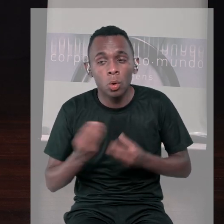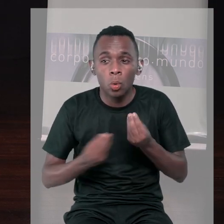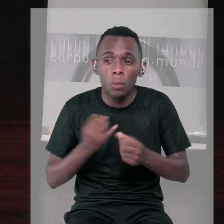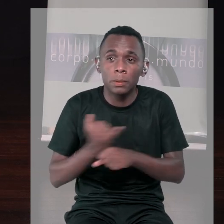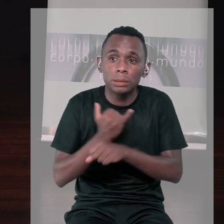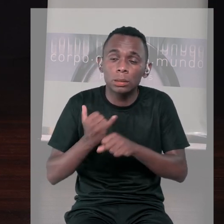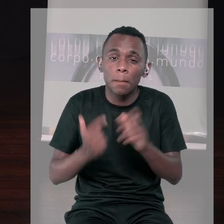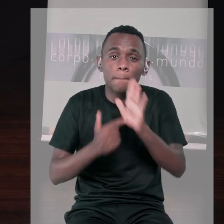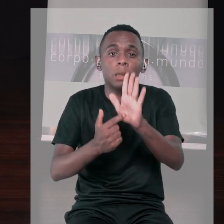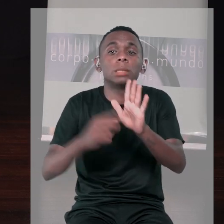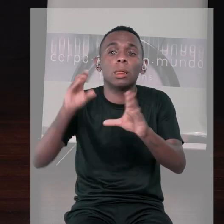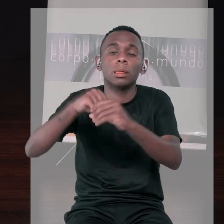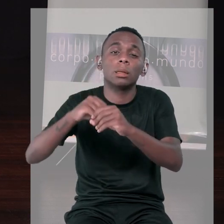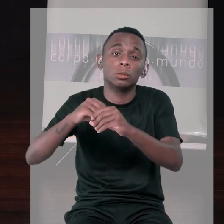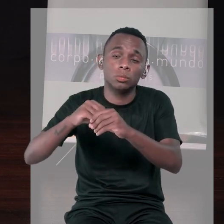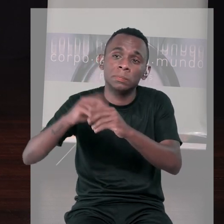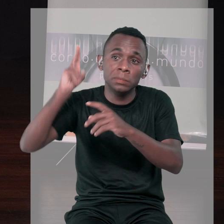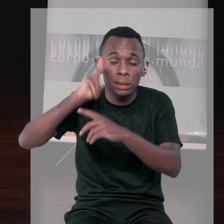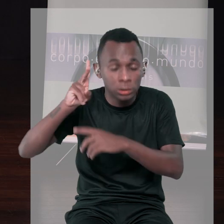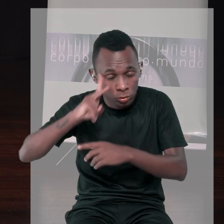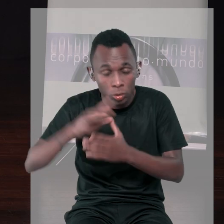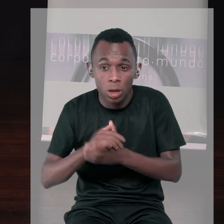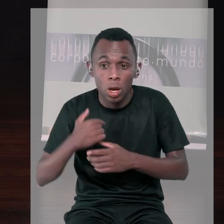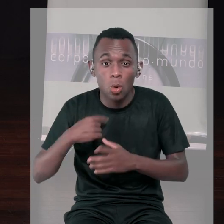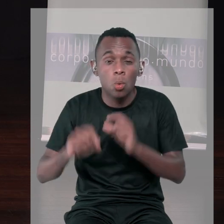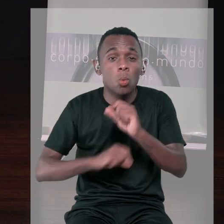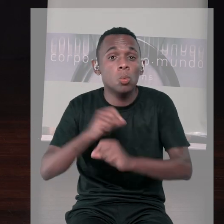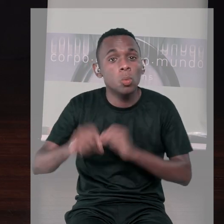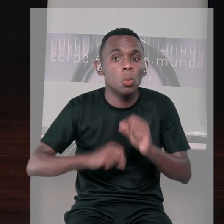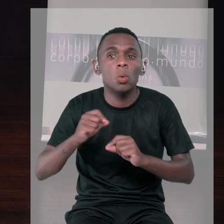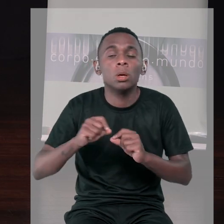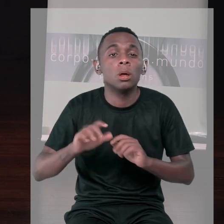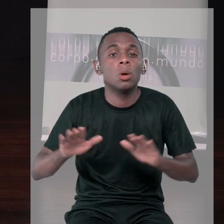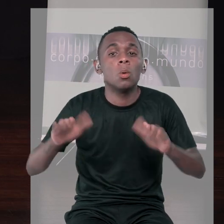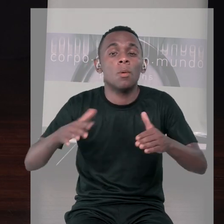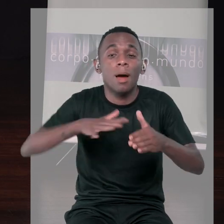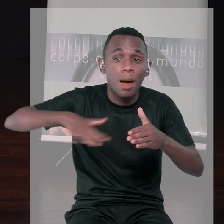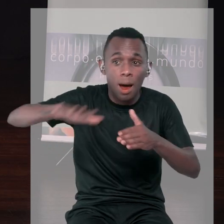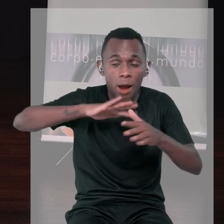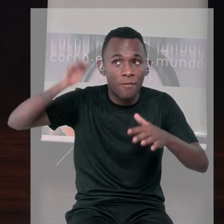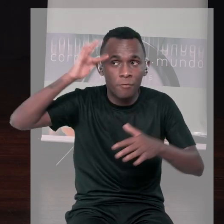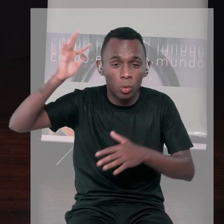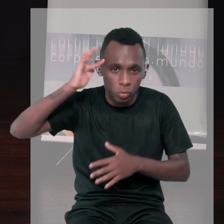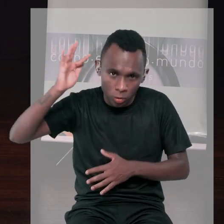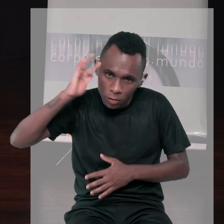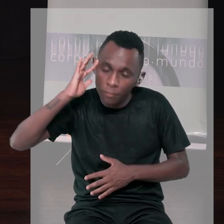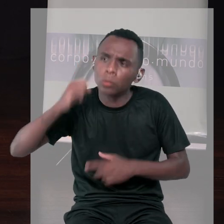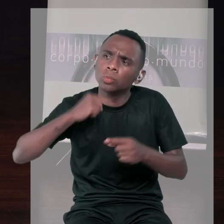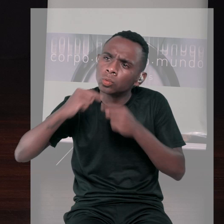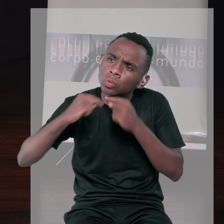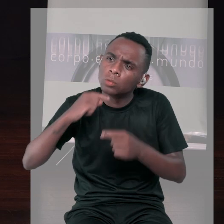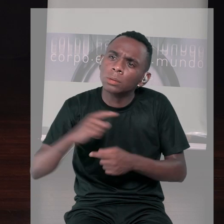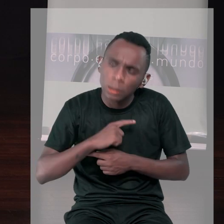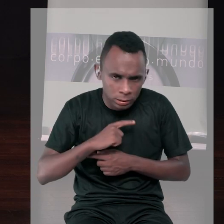portanto, como condição humana, eu estou tomando uma posição filosófica, portanto, totalmente questionável, mas ela é universal nesse